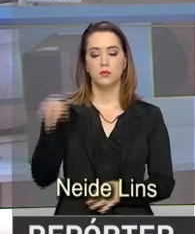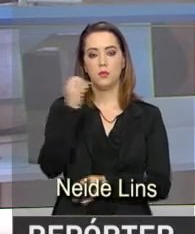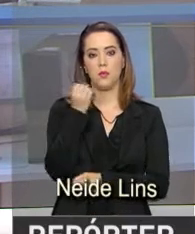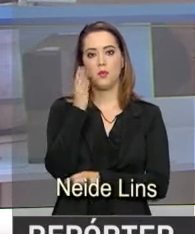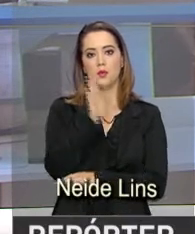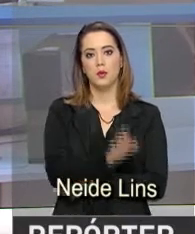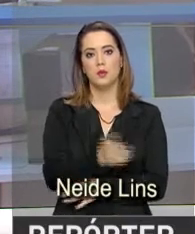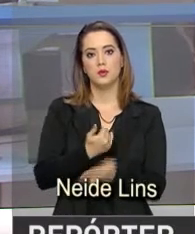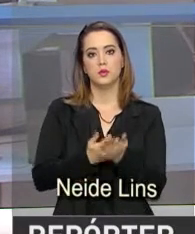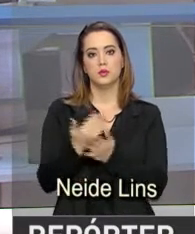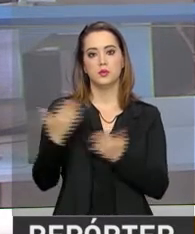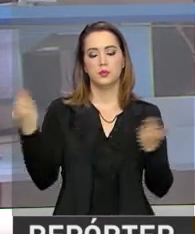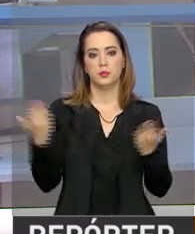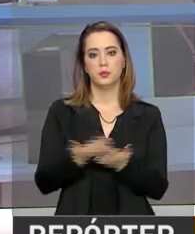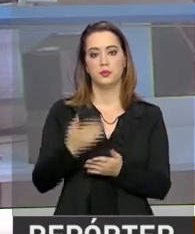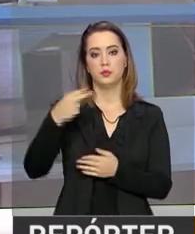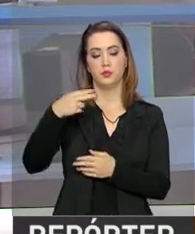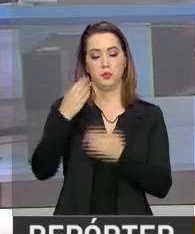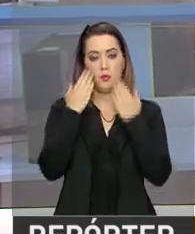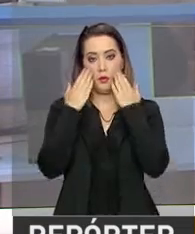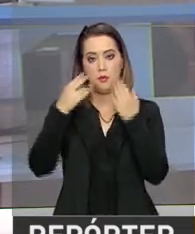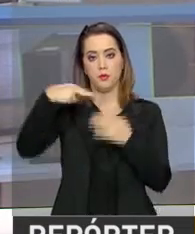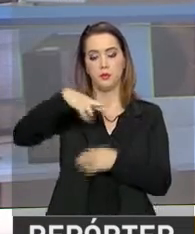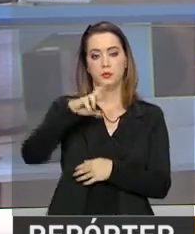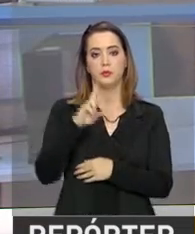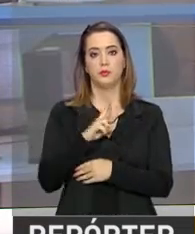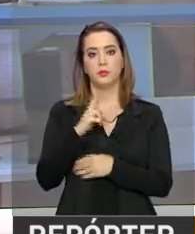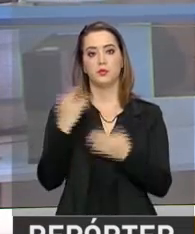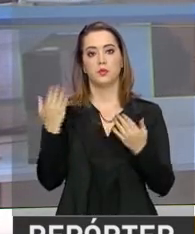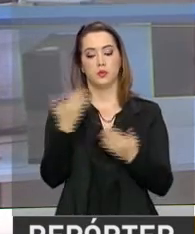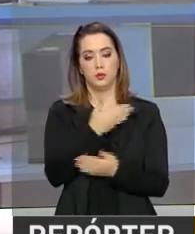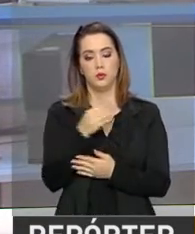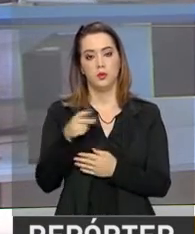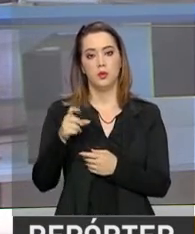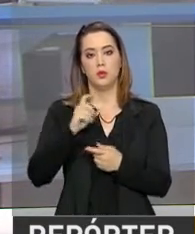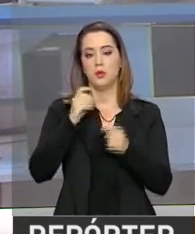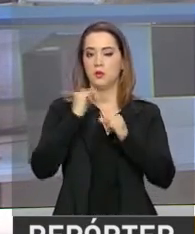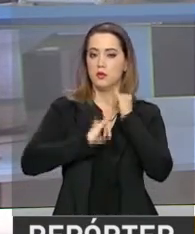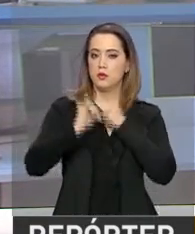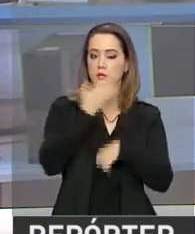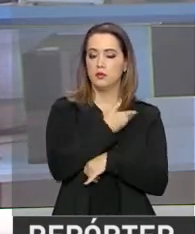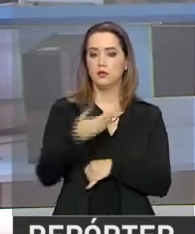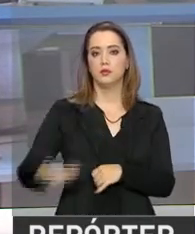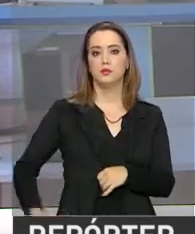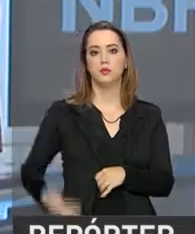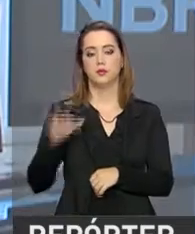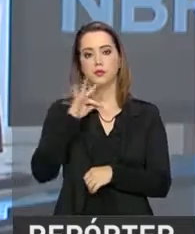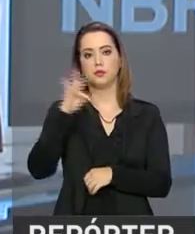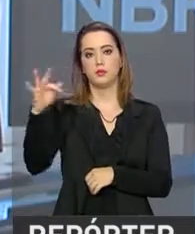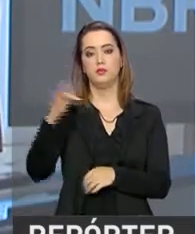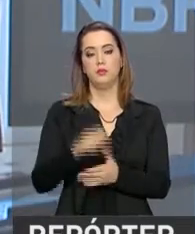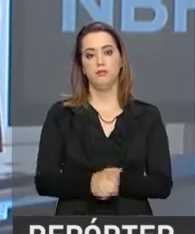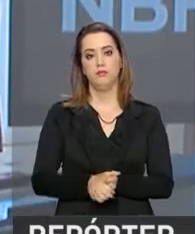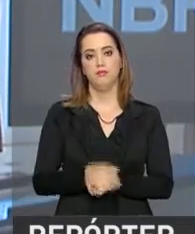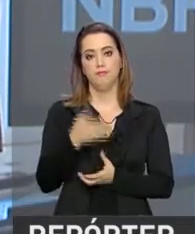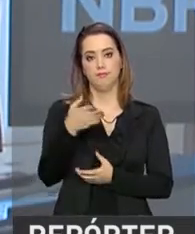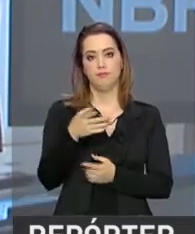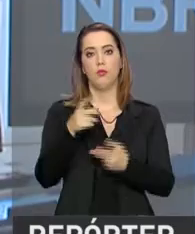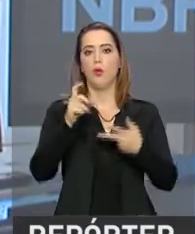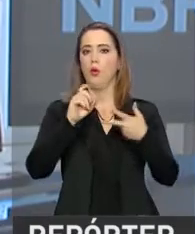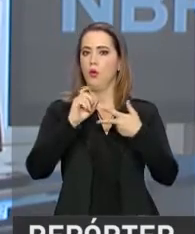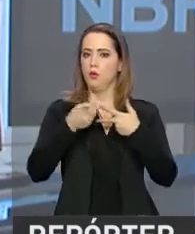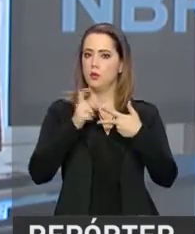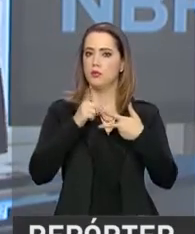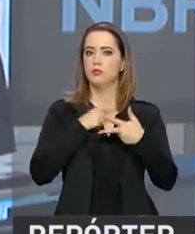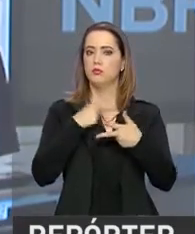Olá, boa tarde. Começa agora mais uma edição do Repórter NBR para levar até você as notícias do governo federal. Olha, o Executivo tem buscado cada